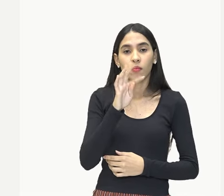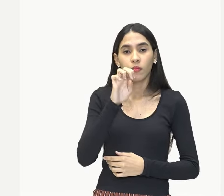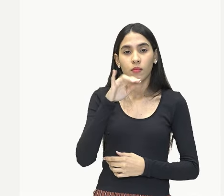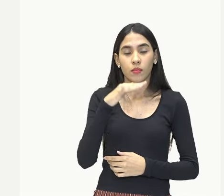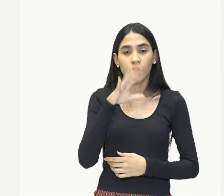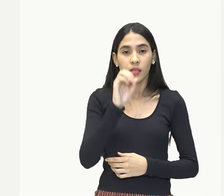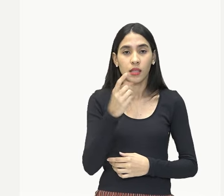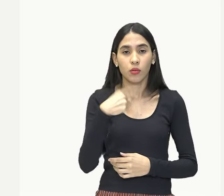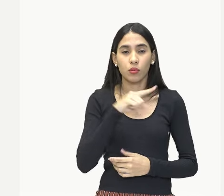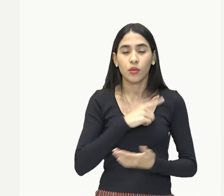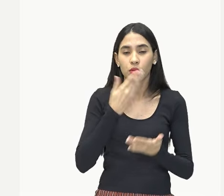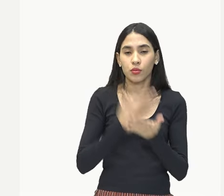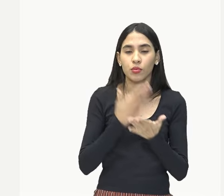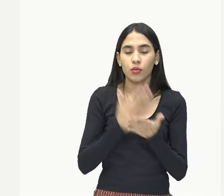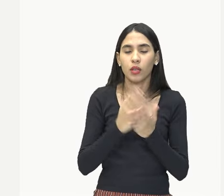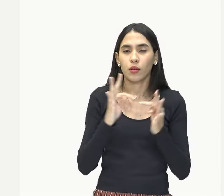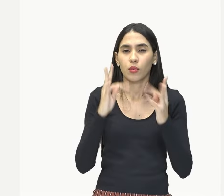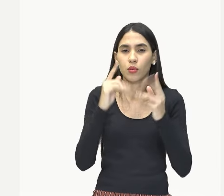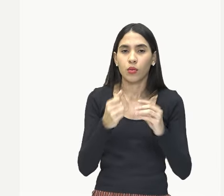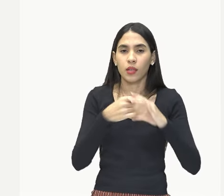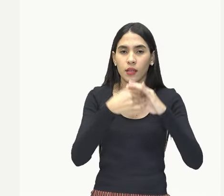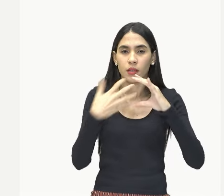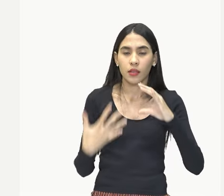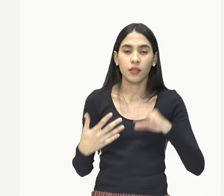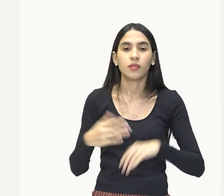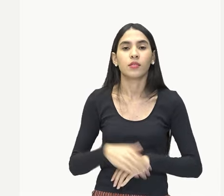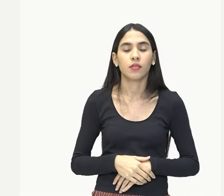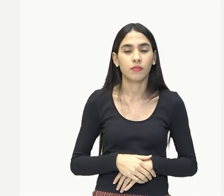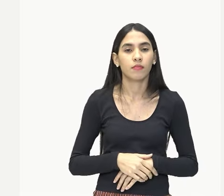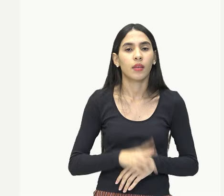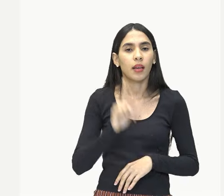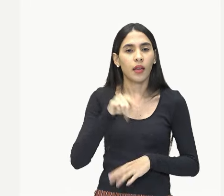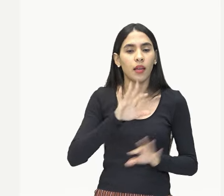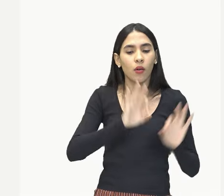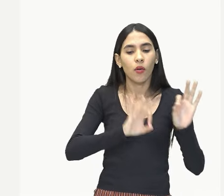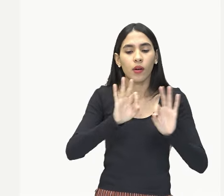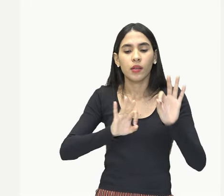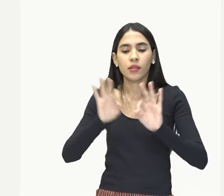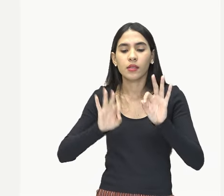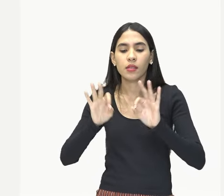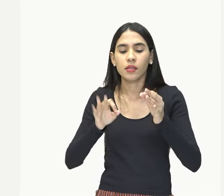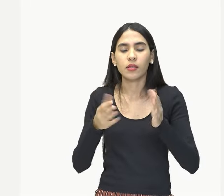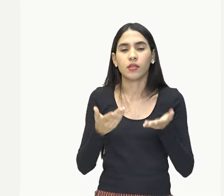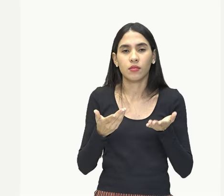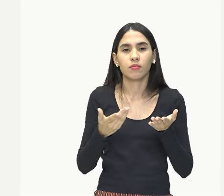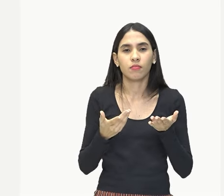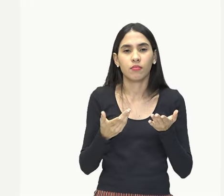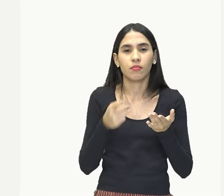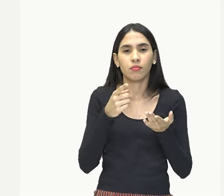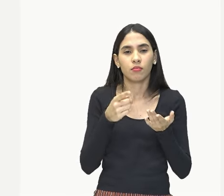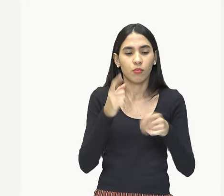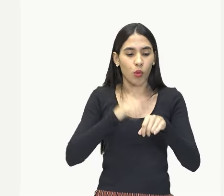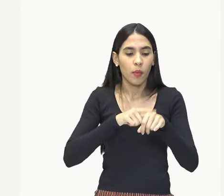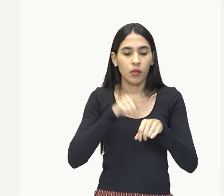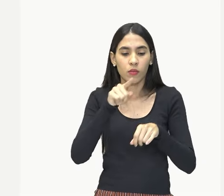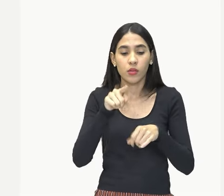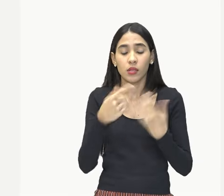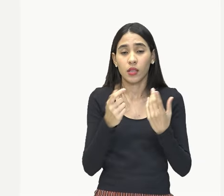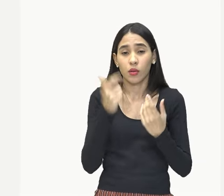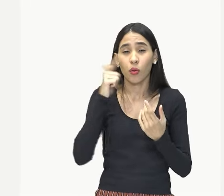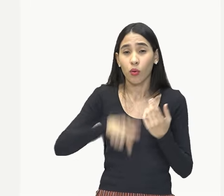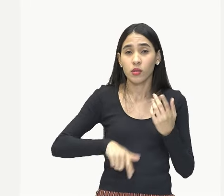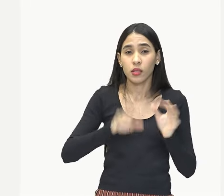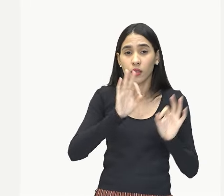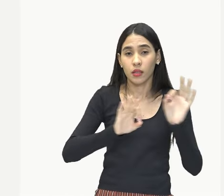nós estudamos todas as suas propriedades, era só um preparo ali de chão, de caminho, para que você pudesse